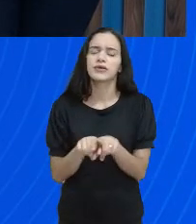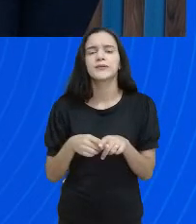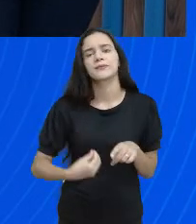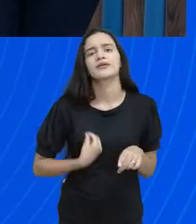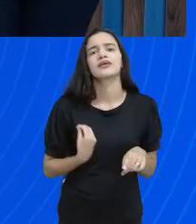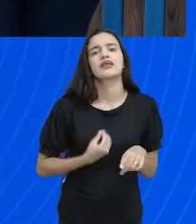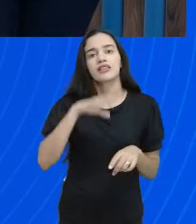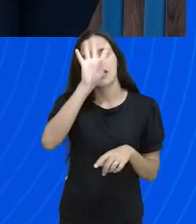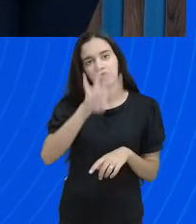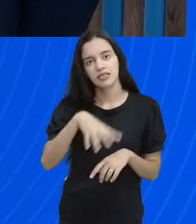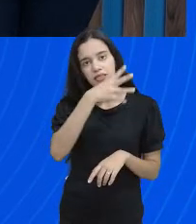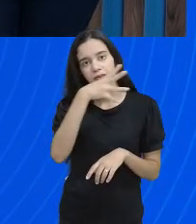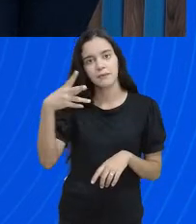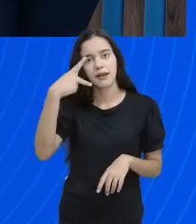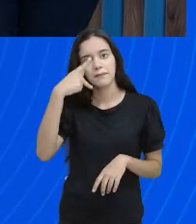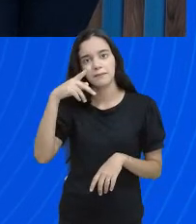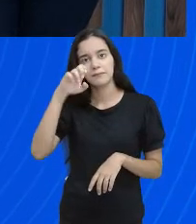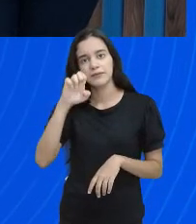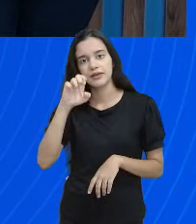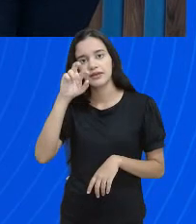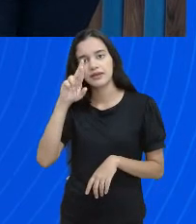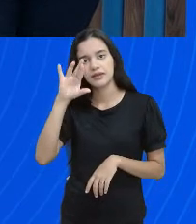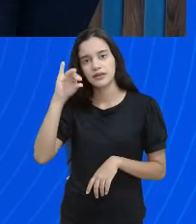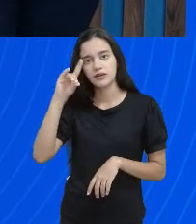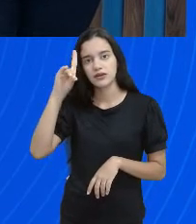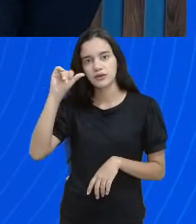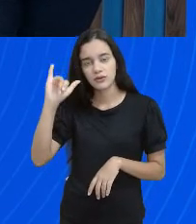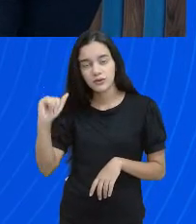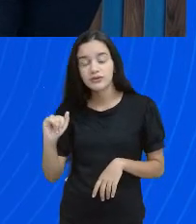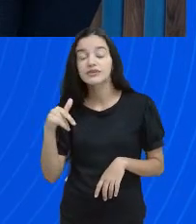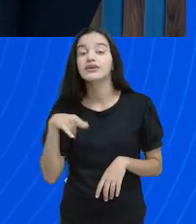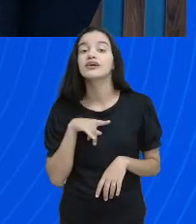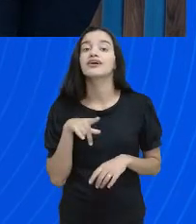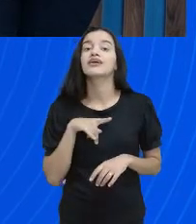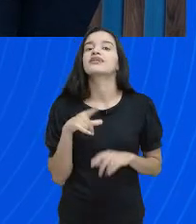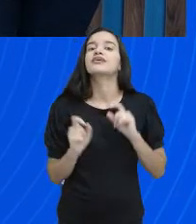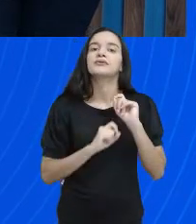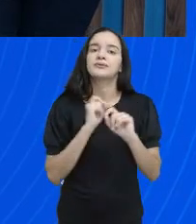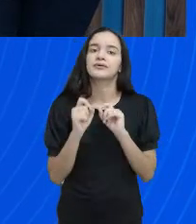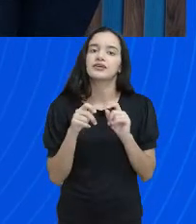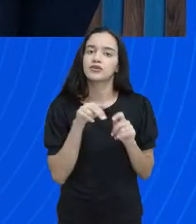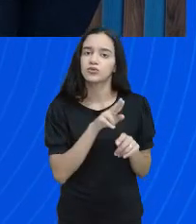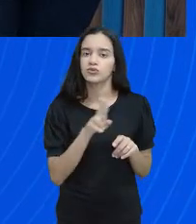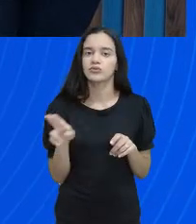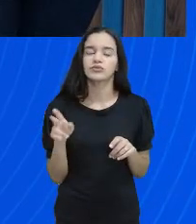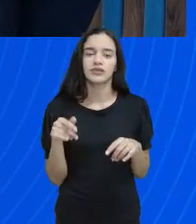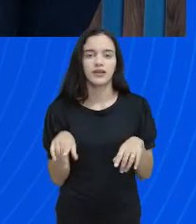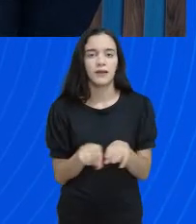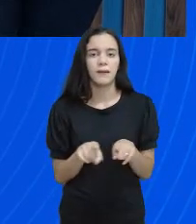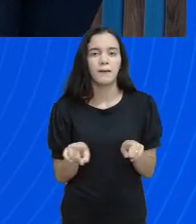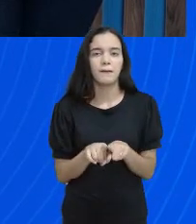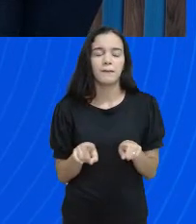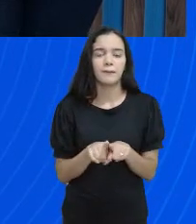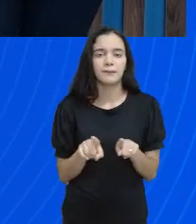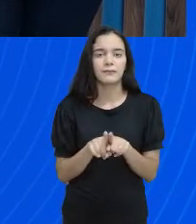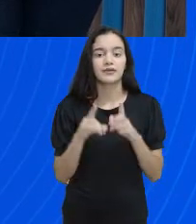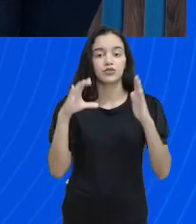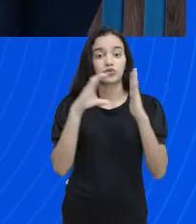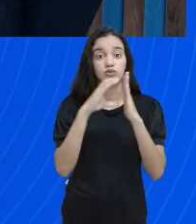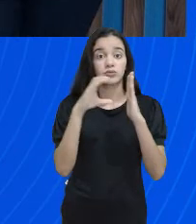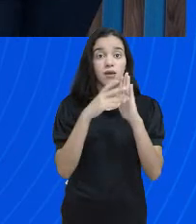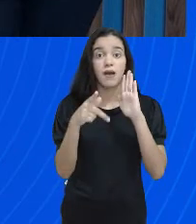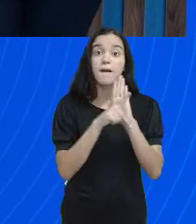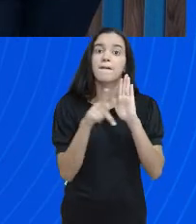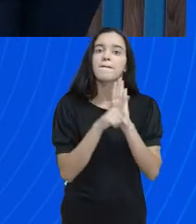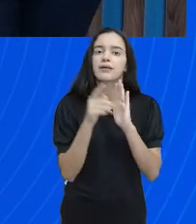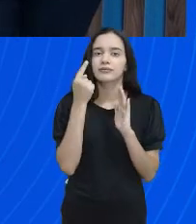tabela periódica, tá certo? Então, cada elemento desse vai receber um nomezinho e o símbolo dele, como a gente está